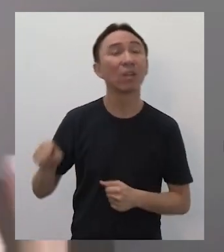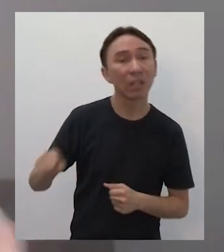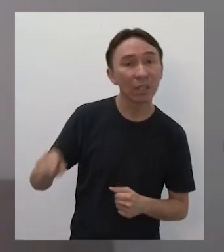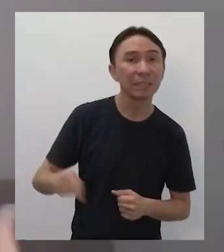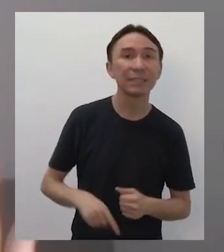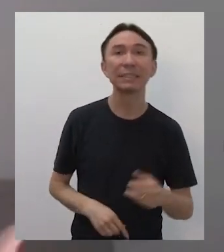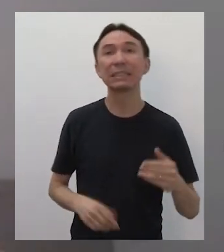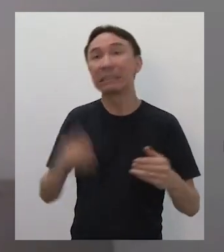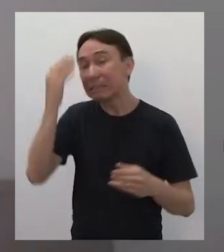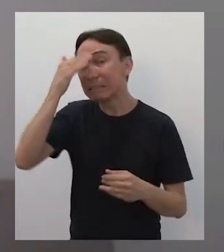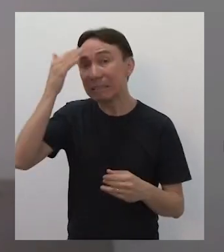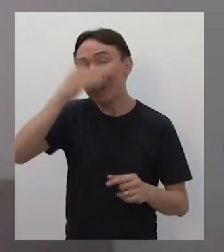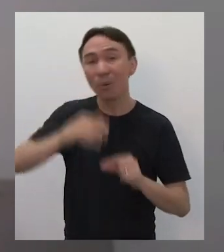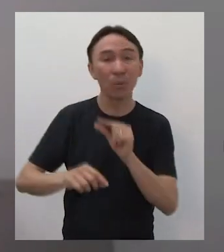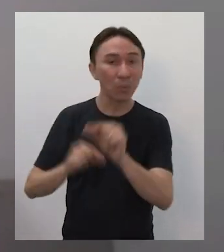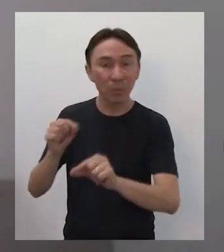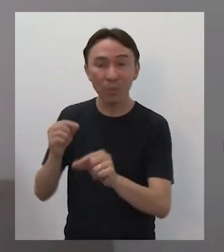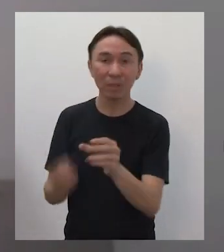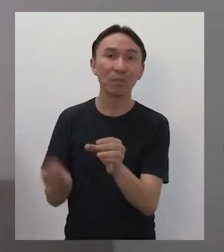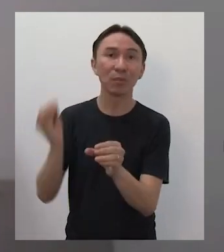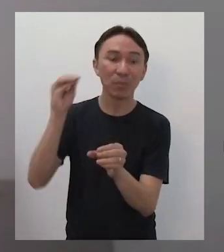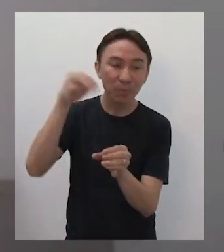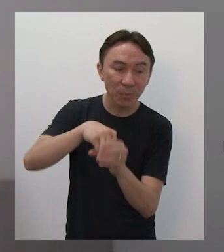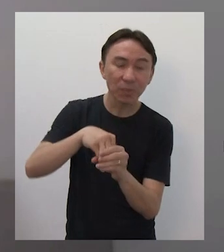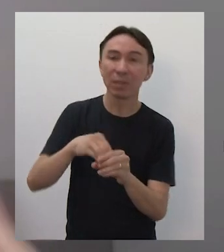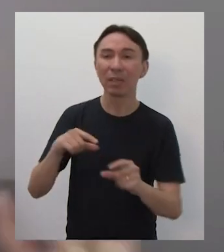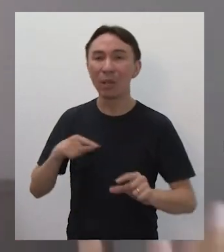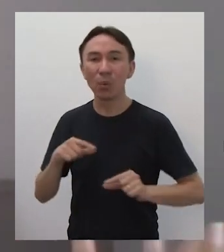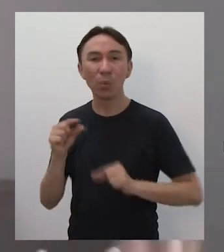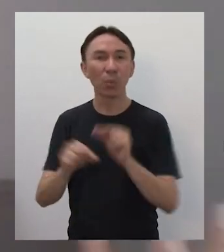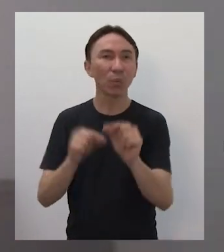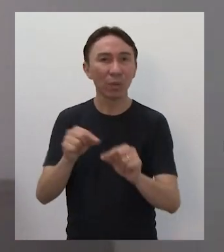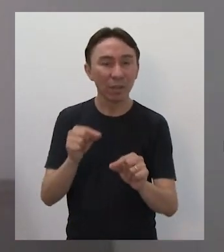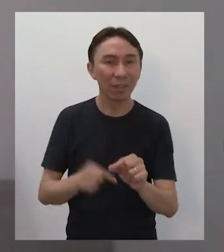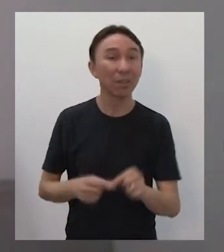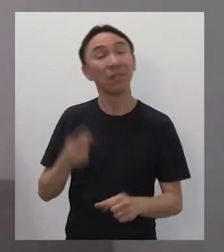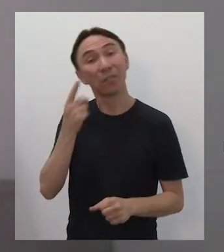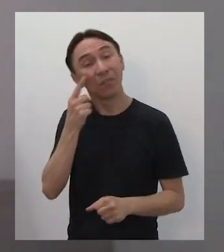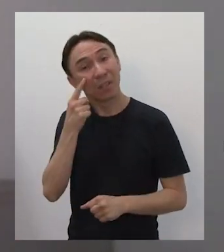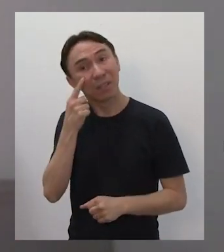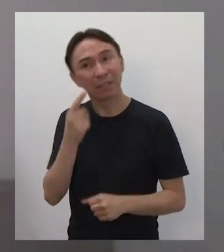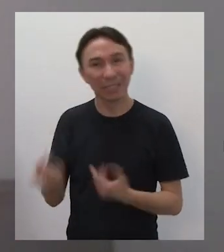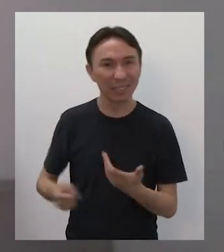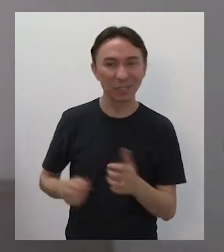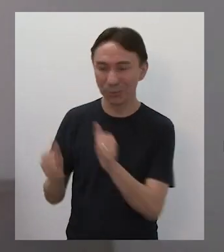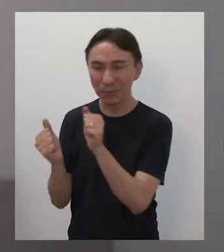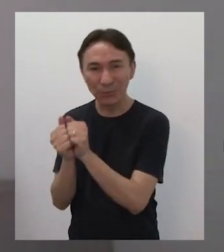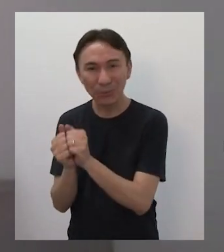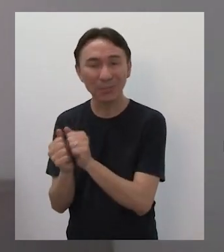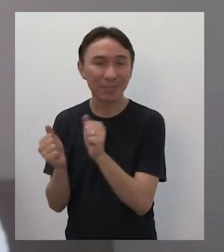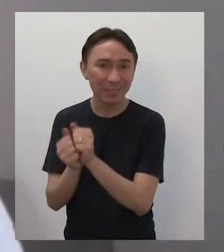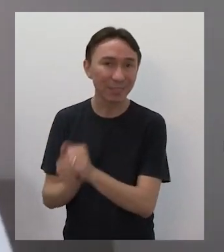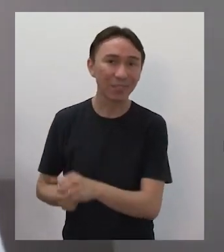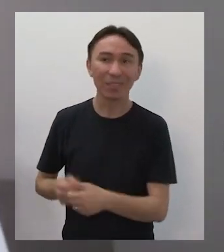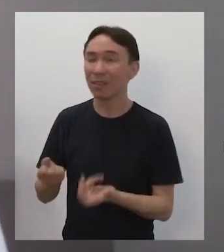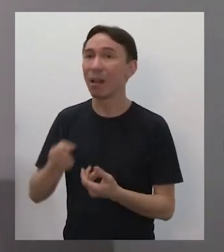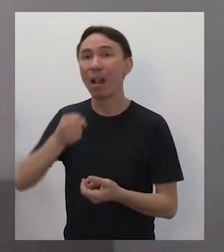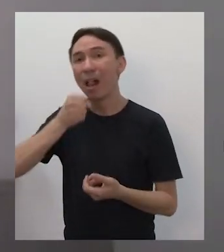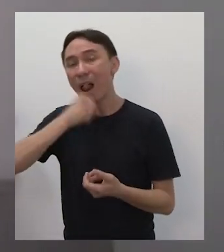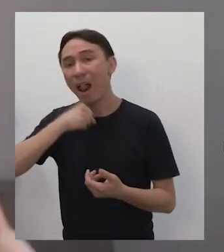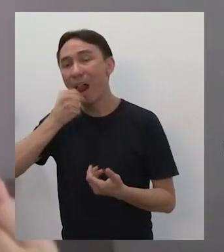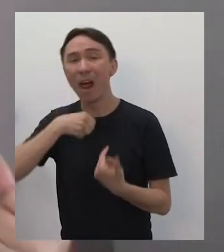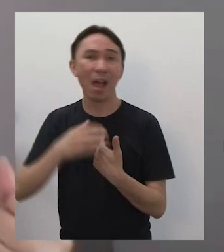entendesse determinado conteúdo. Então, vamos pegar, por exemplo, o palitinho de sorvete, né? Vamos pegar a